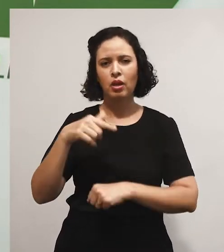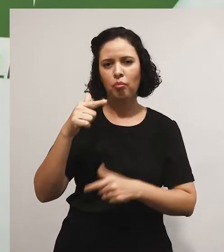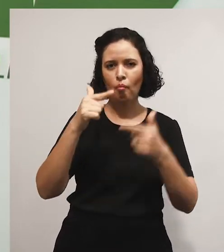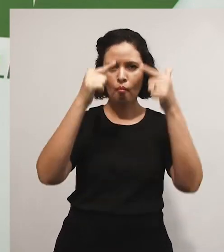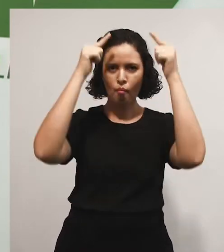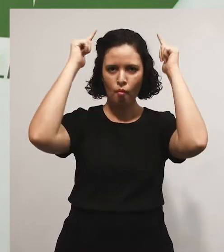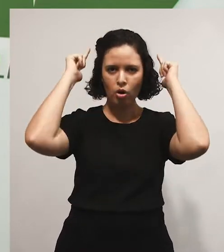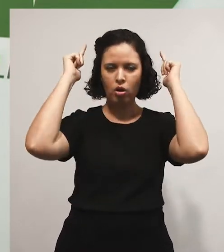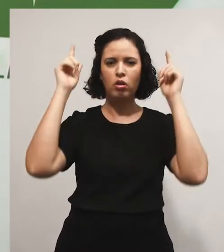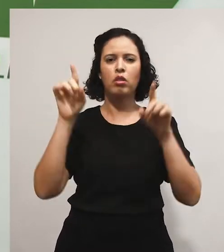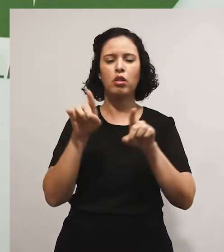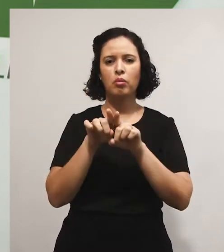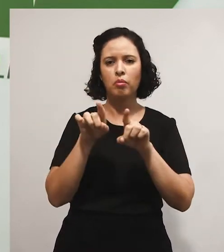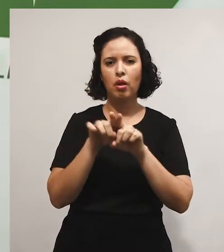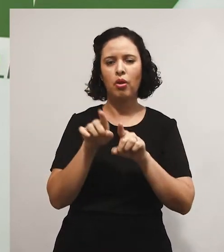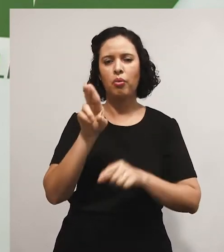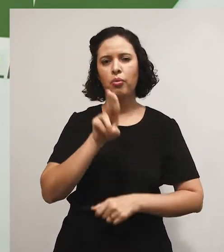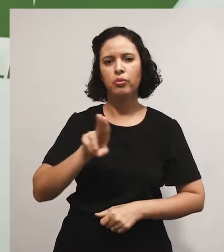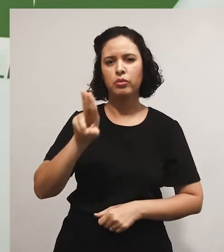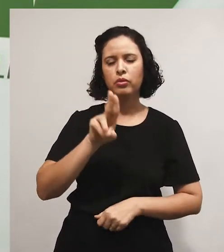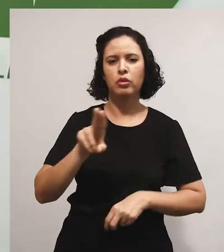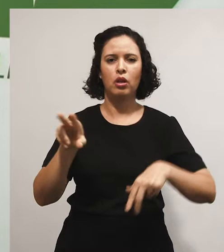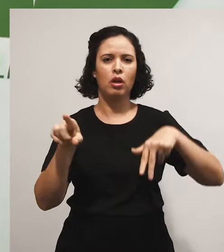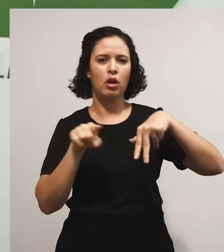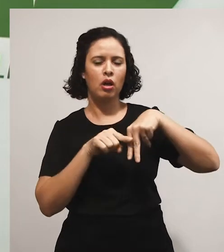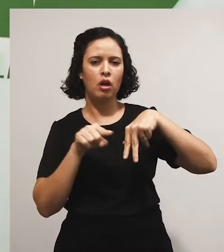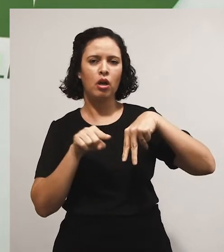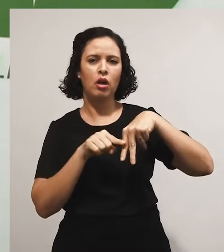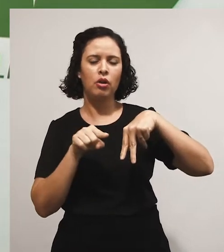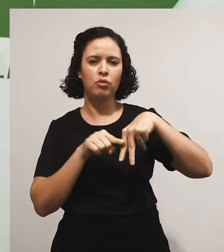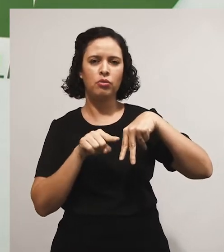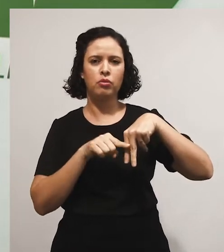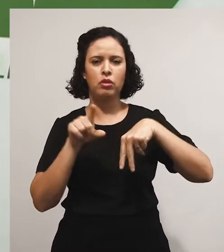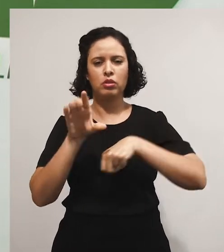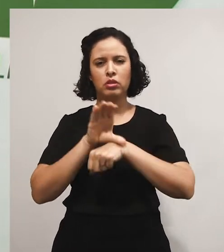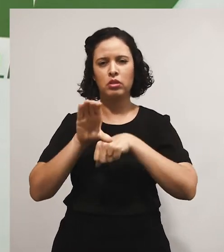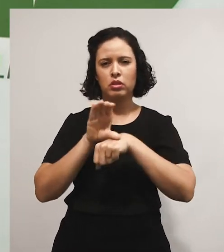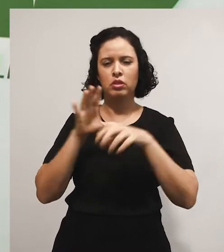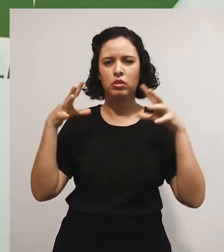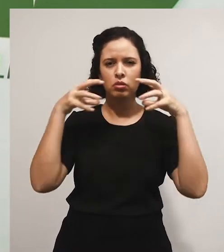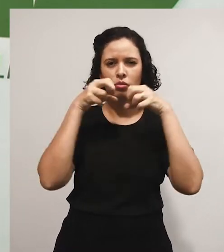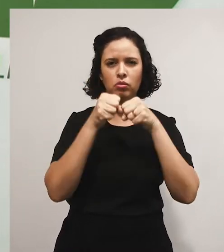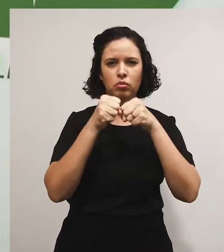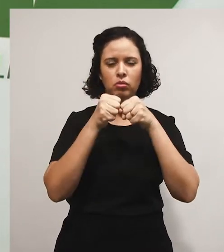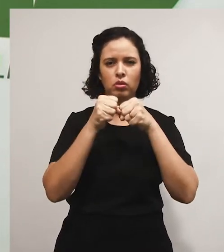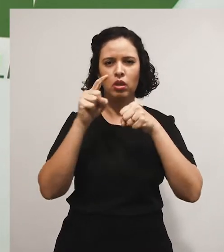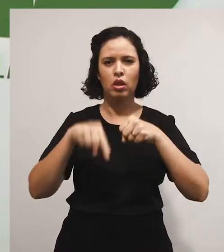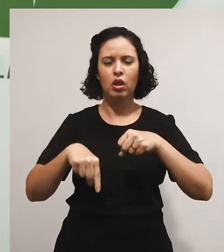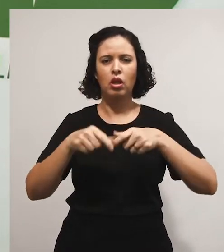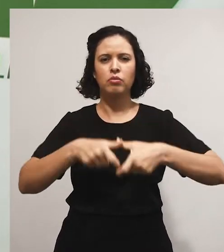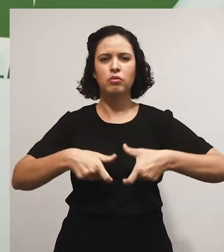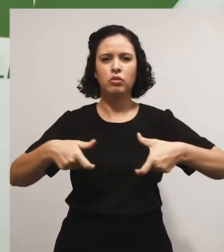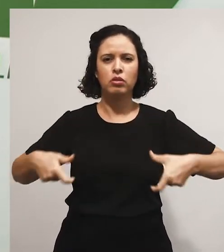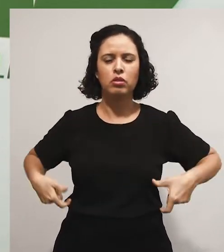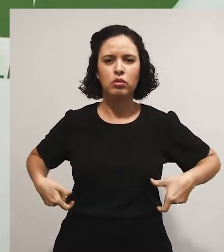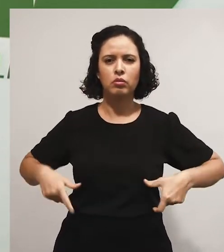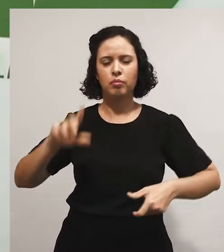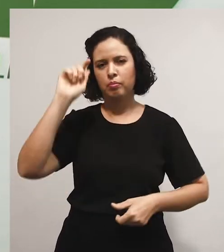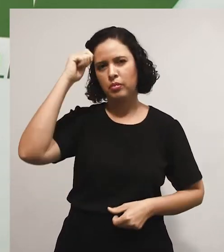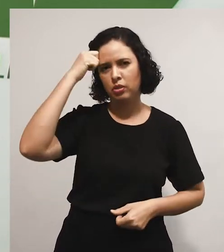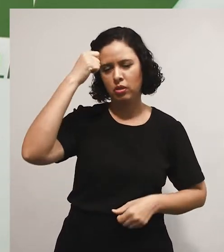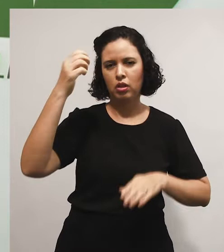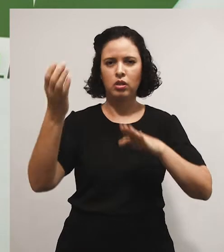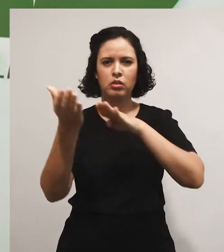Neste momento estou vestindo uma calça cinza escura, cinto preto, sapato marrom